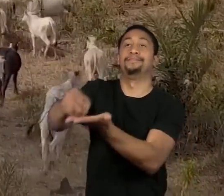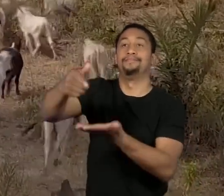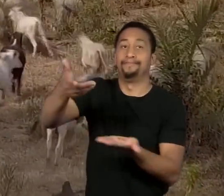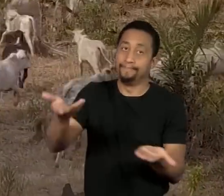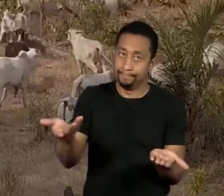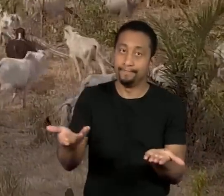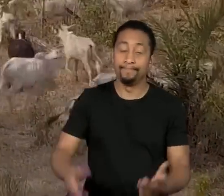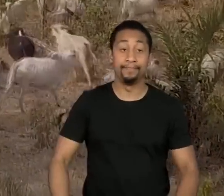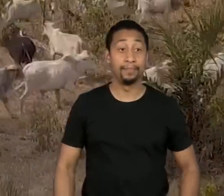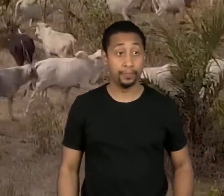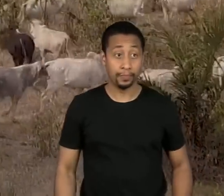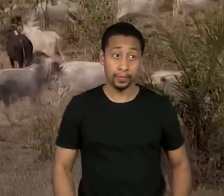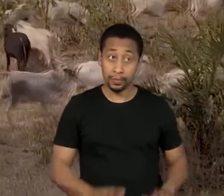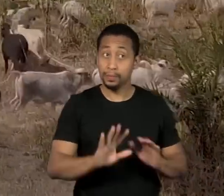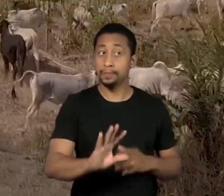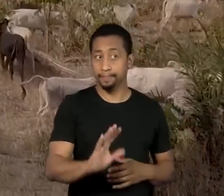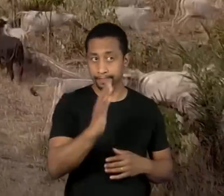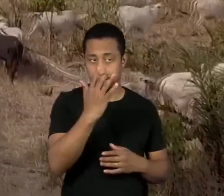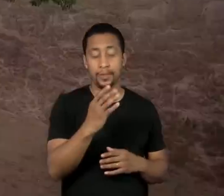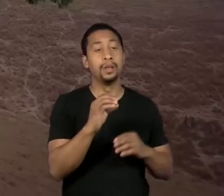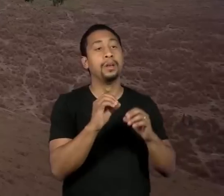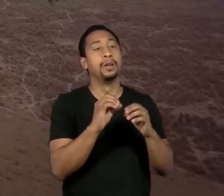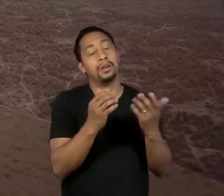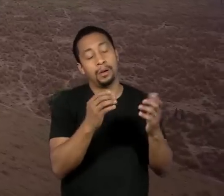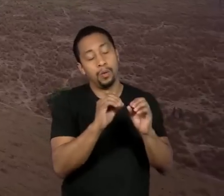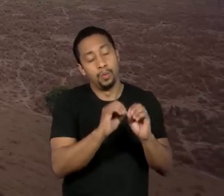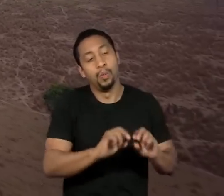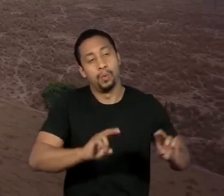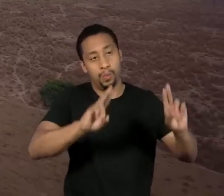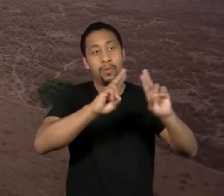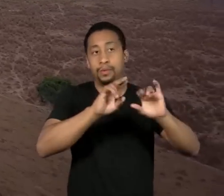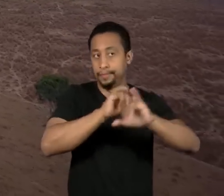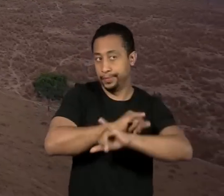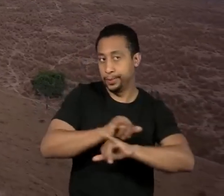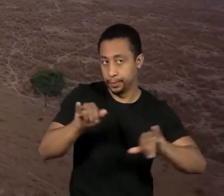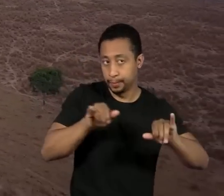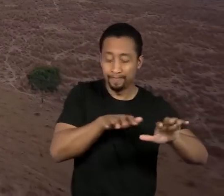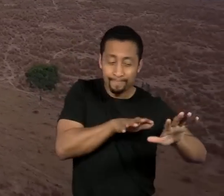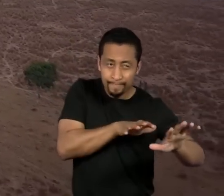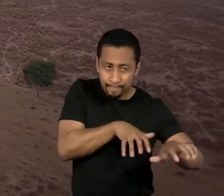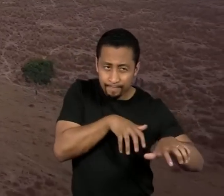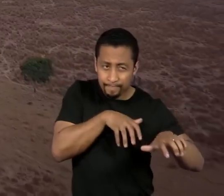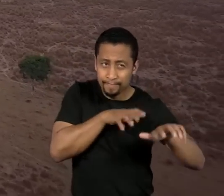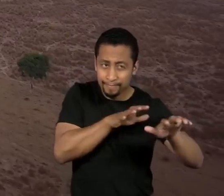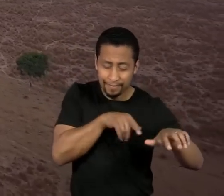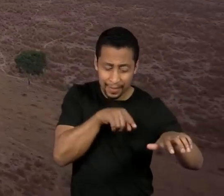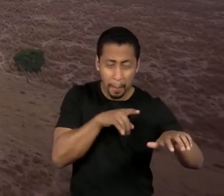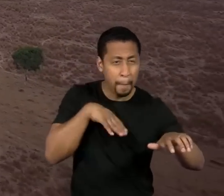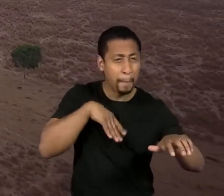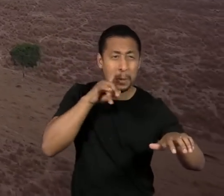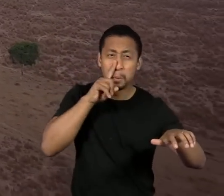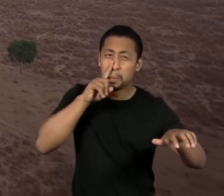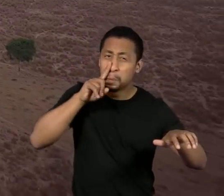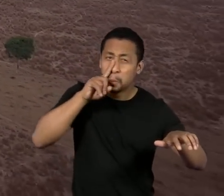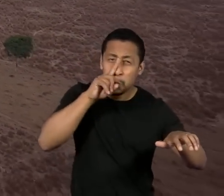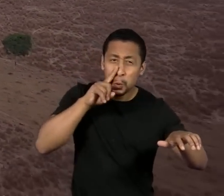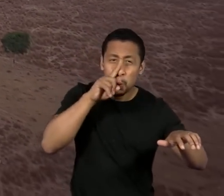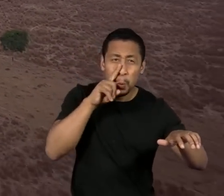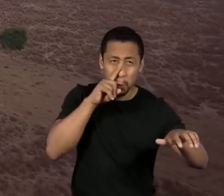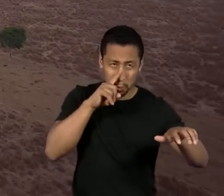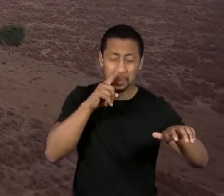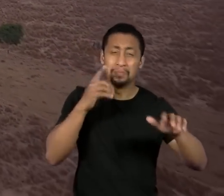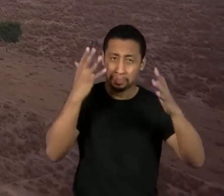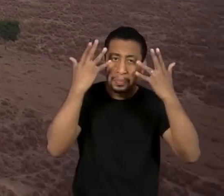De acordo com a Organização das Nações Unidas, a agropecuária é a atividade que mais ameaça a biodiversidade em todo o